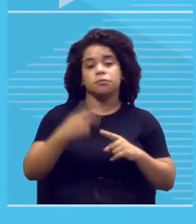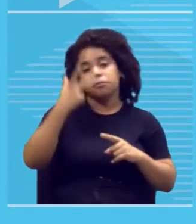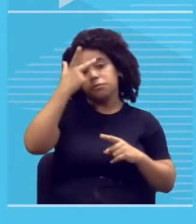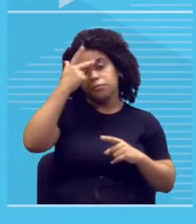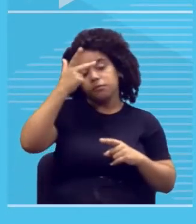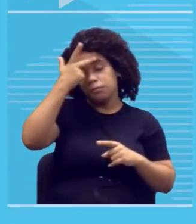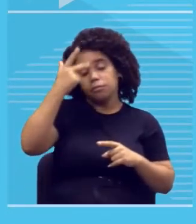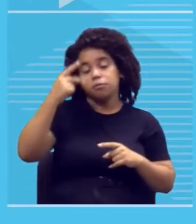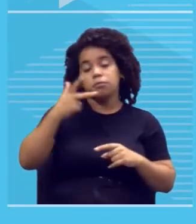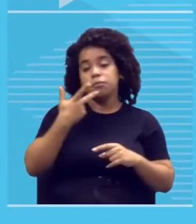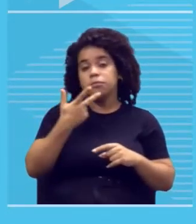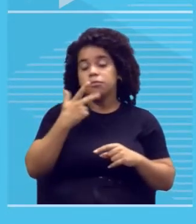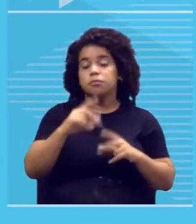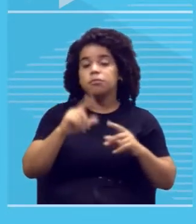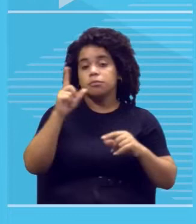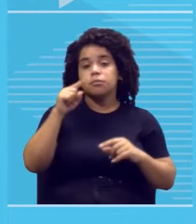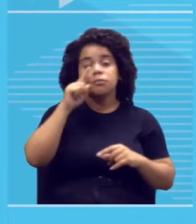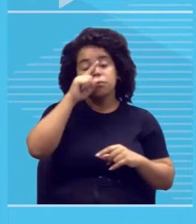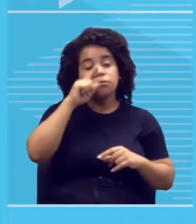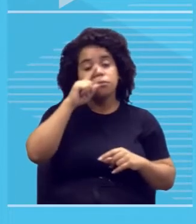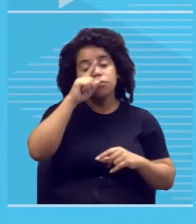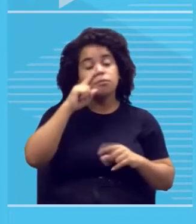ele era judeu